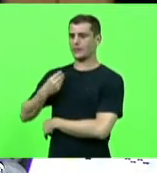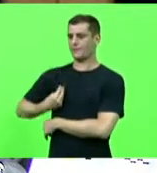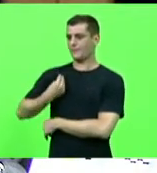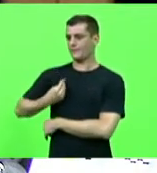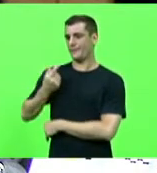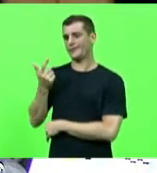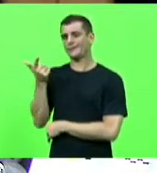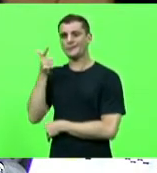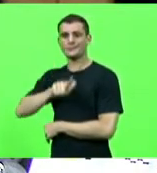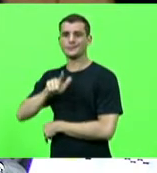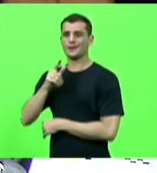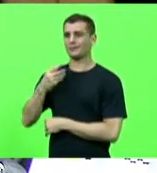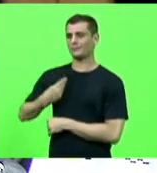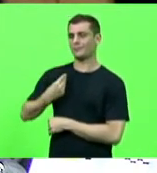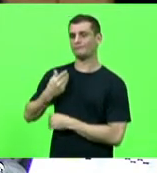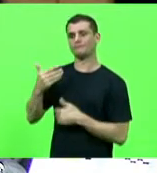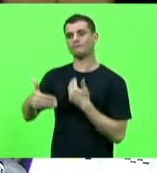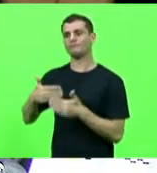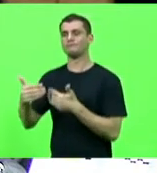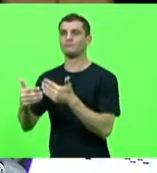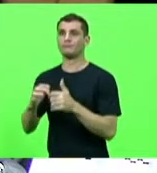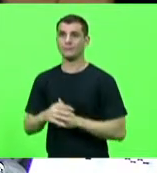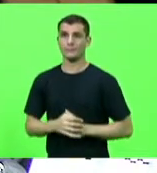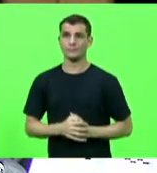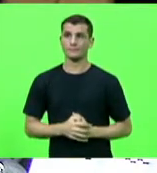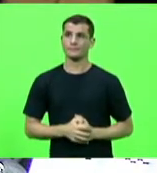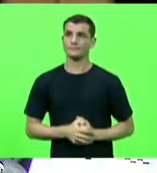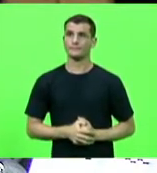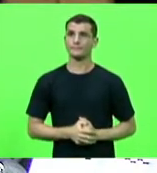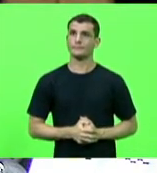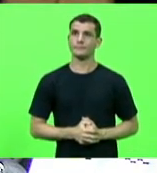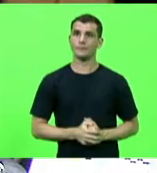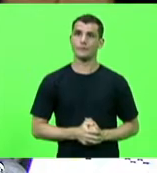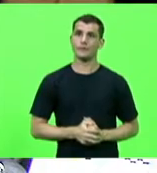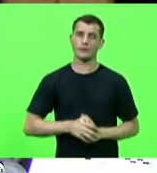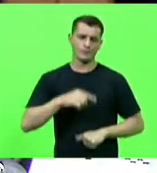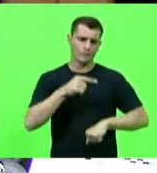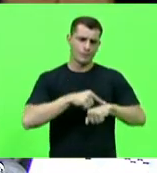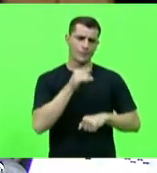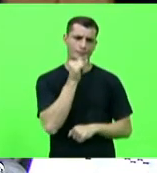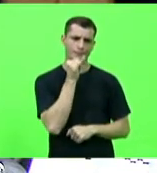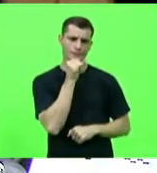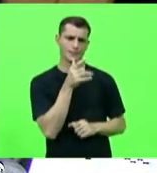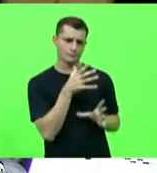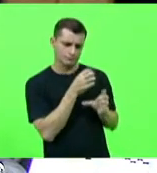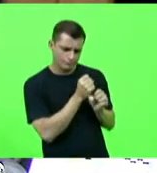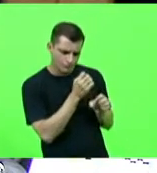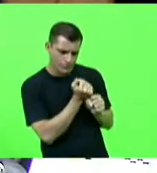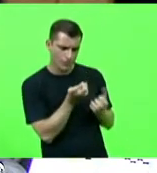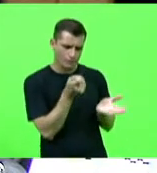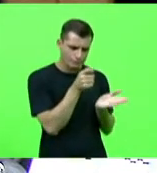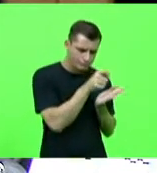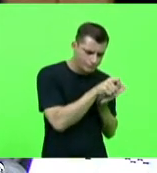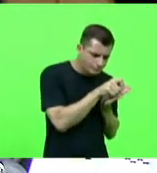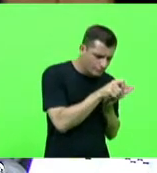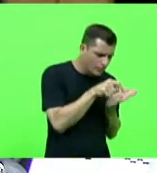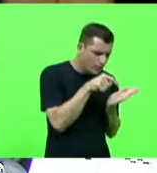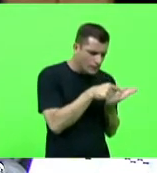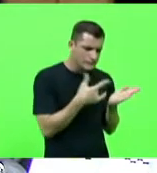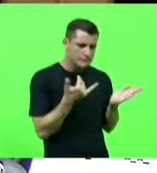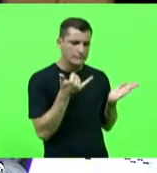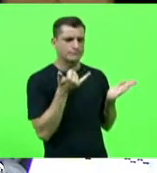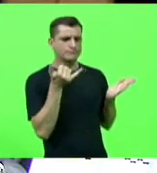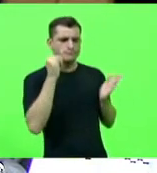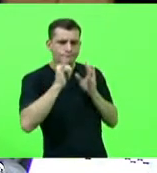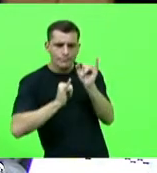Quando você coloca na conta do lápis, internet, luz,